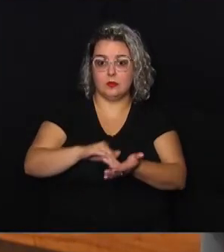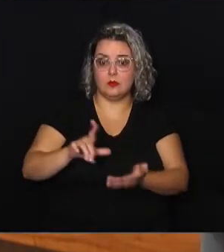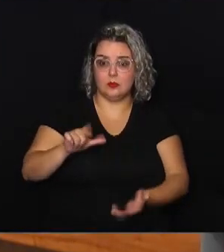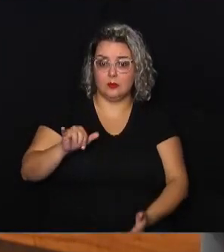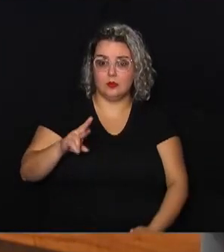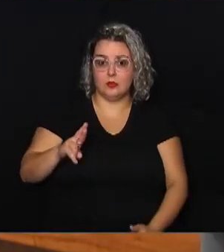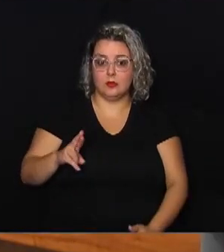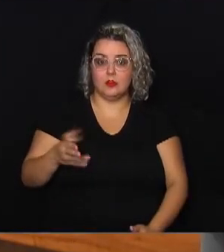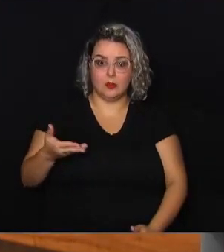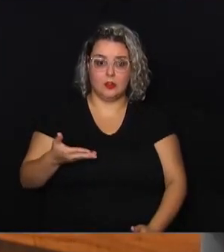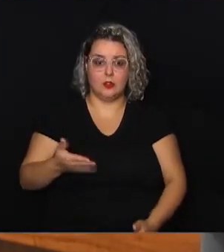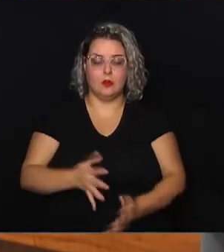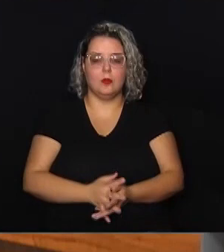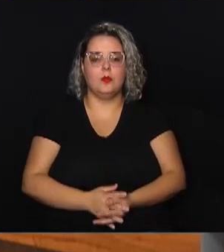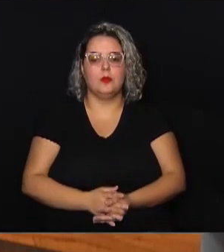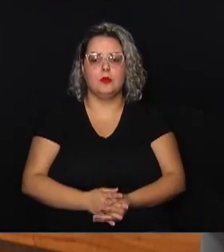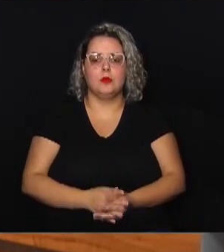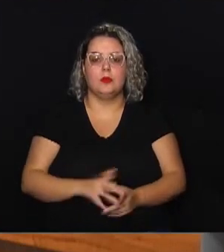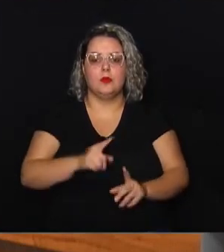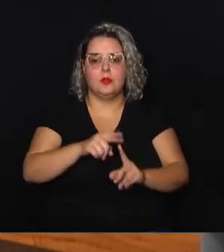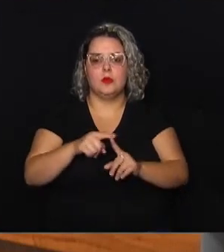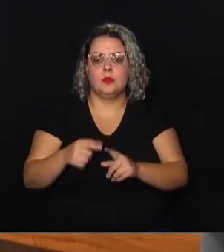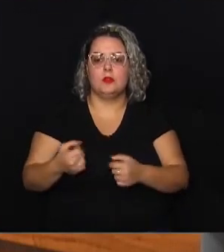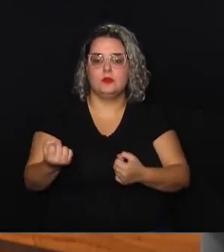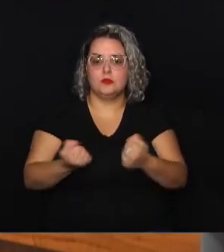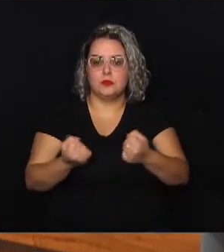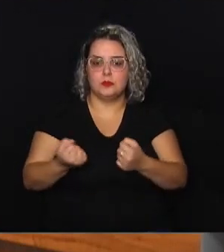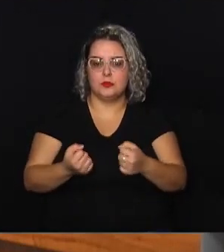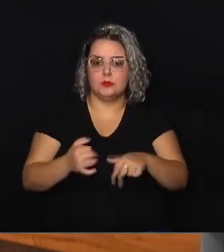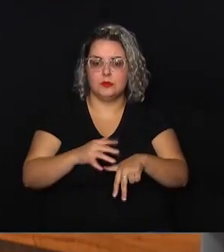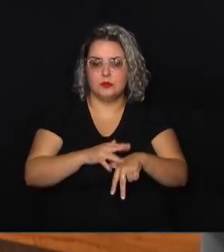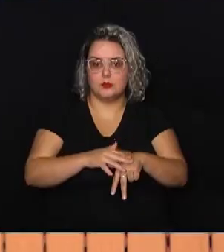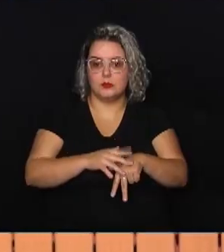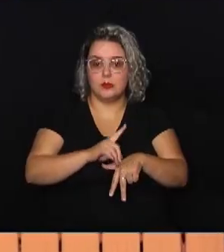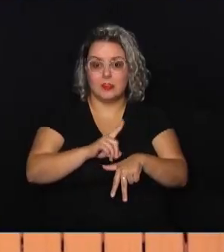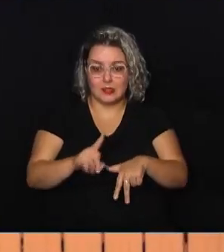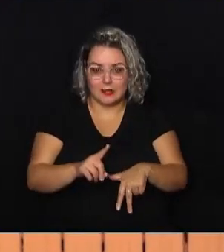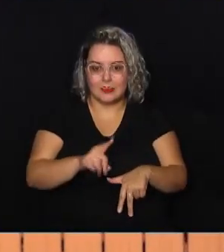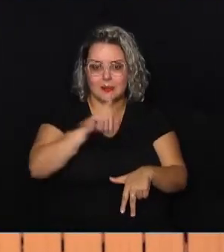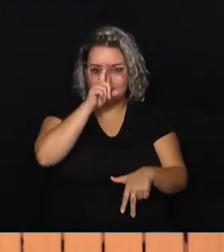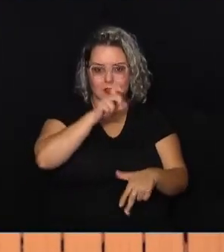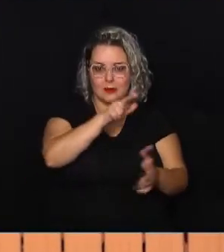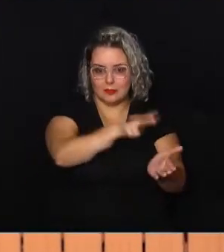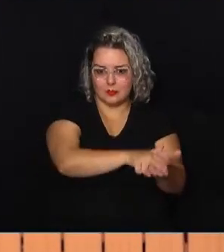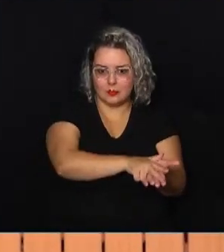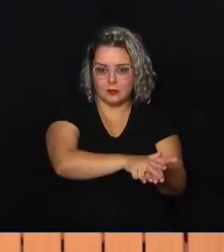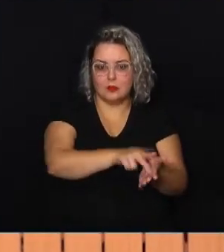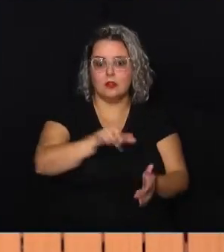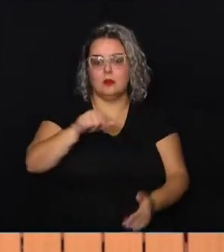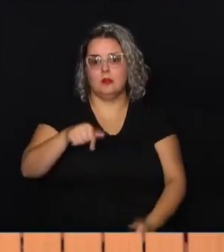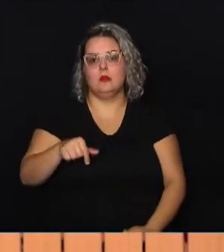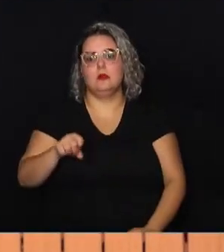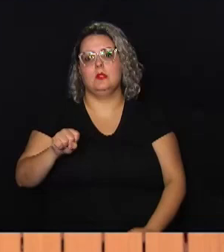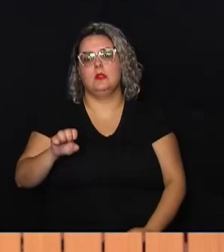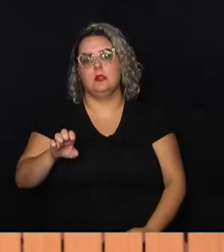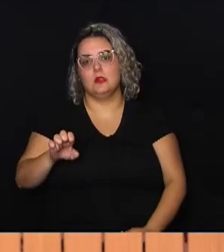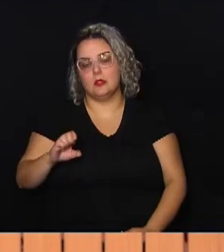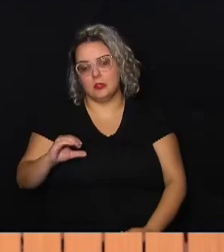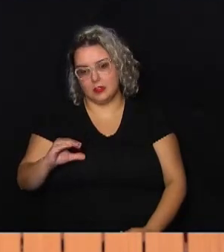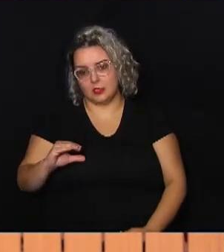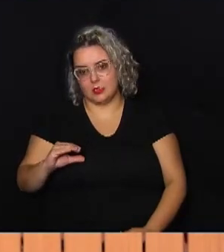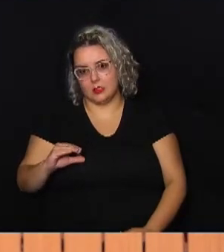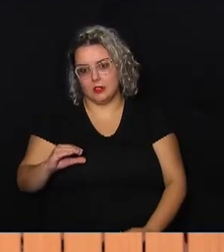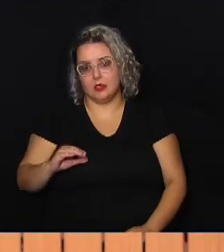pouco, esse tipo de transporte de doente não hospitalizado é uma prerrogativa da SAEC, ou seja,